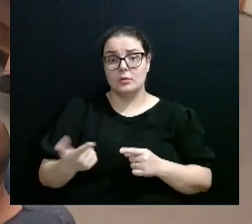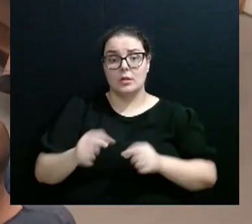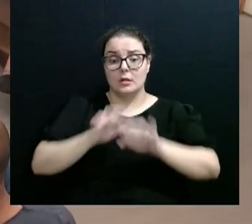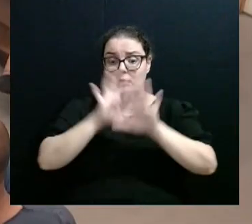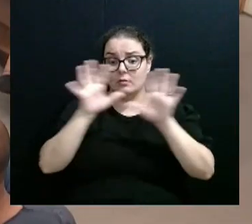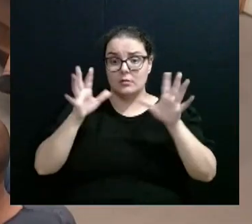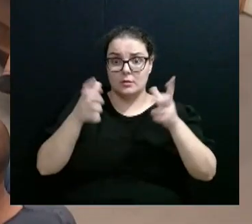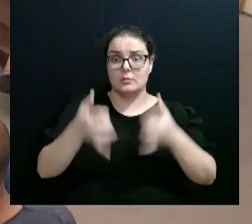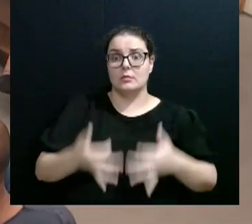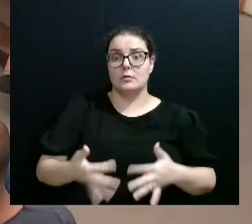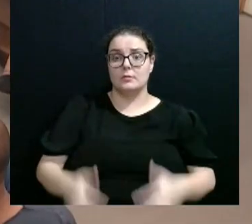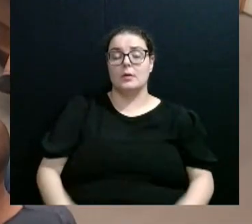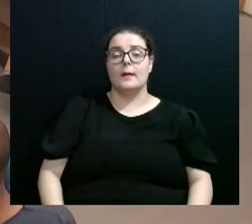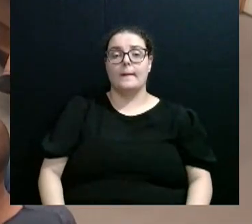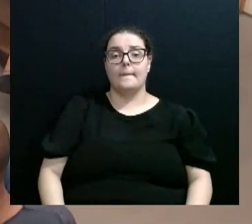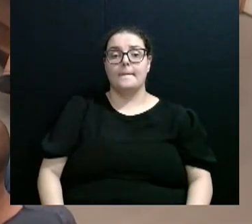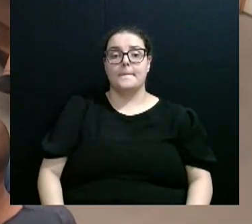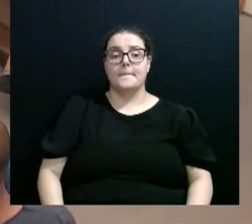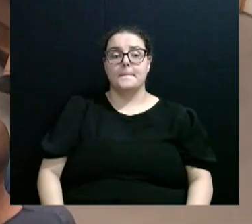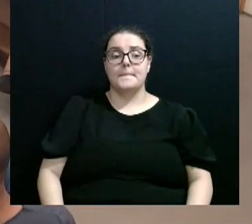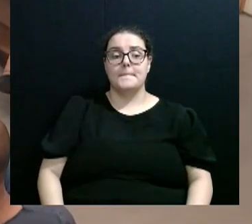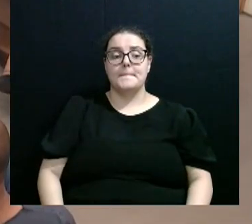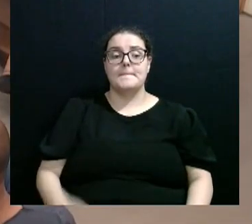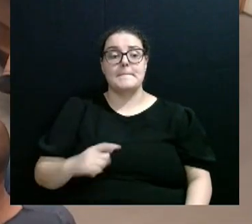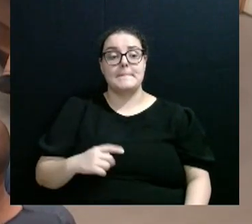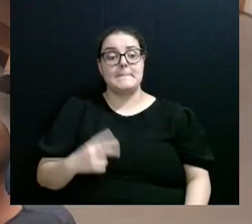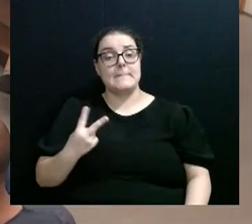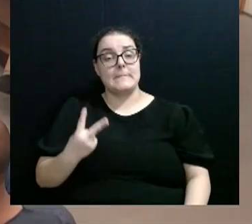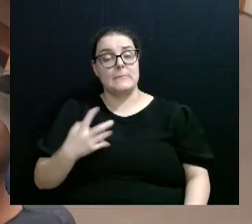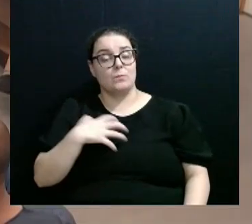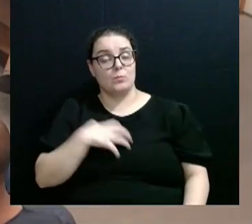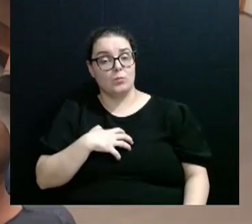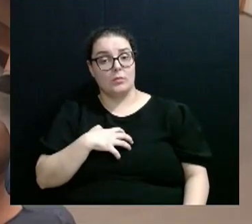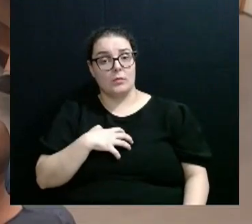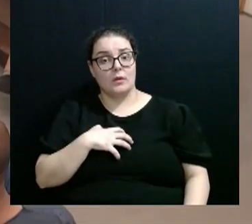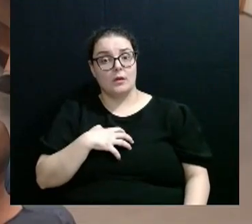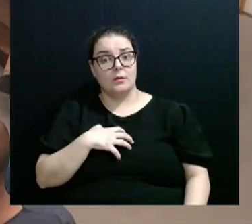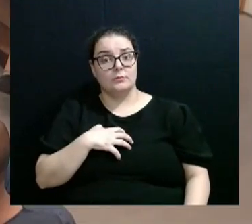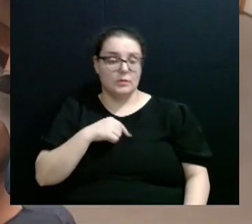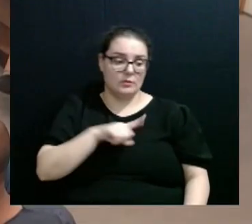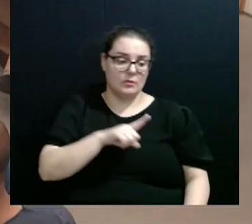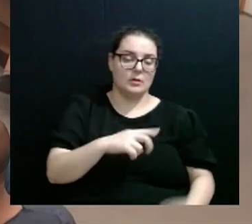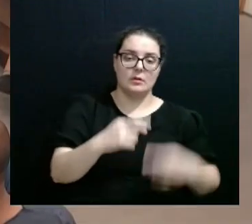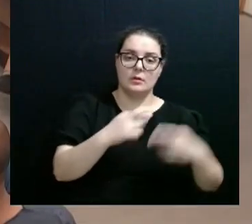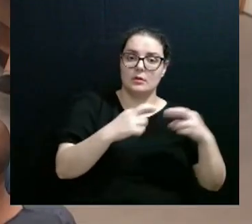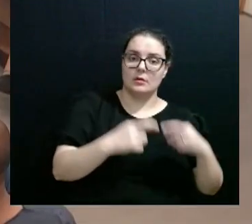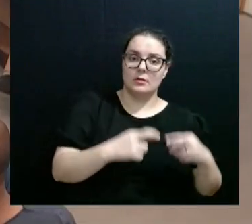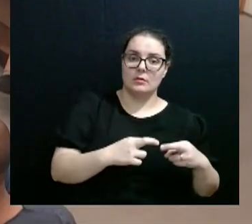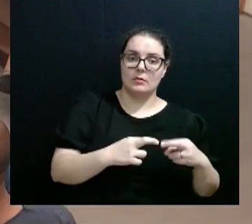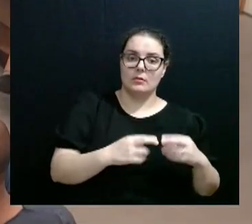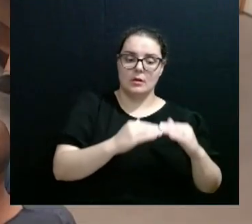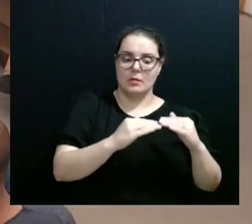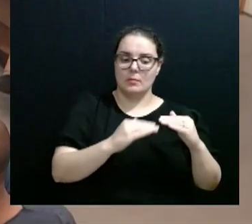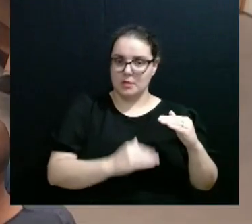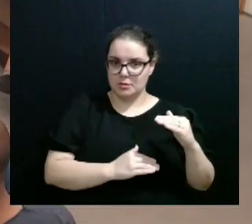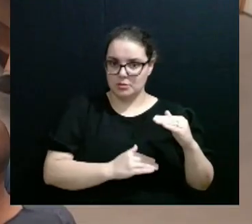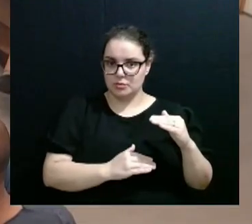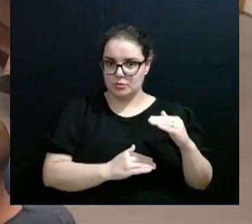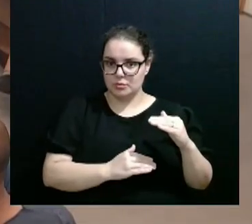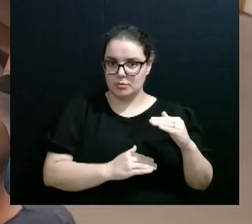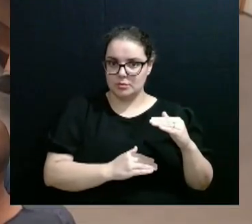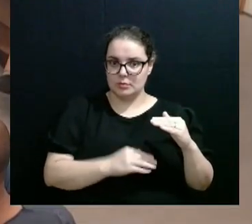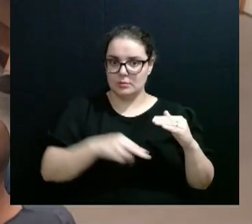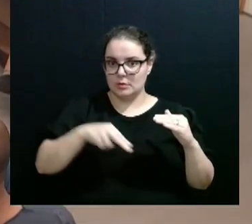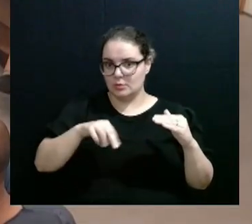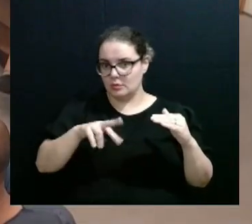Certo. Então há duas situações. Uma, ele foi lá, levantou os dados. Está abaixo para o nível pedido para